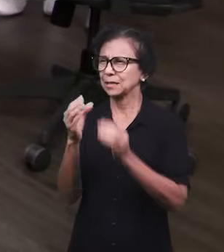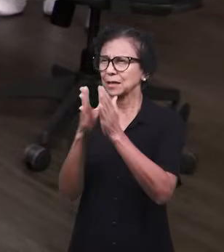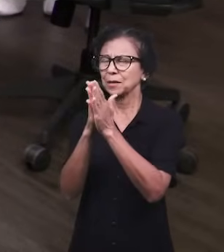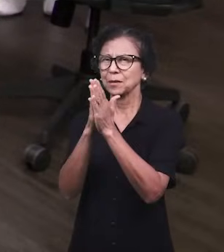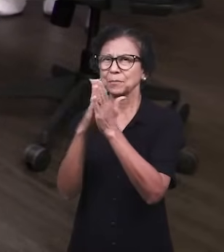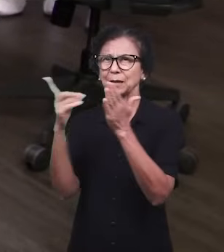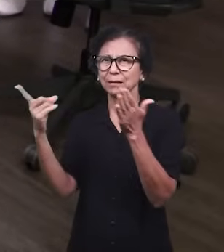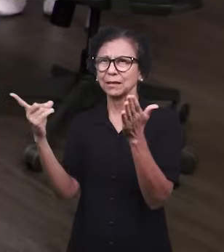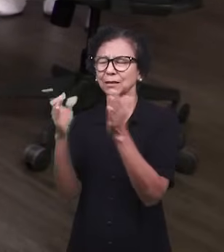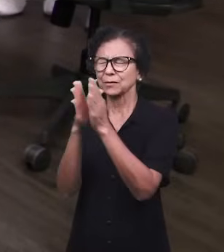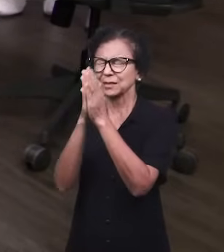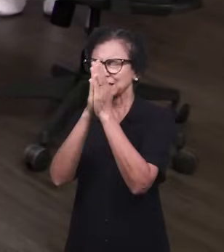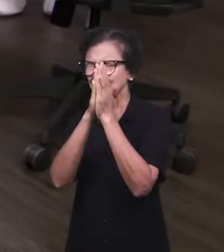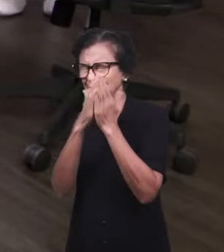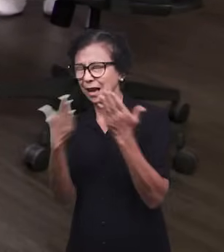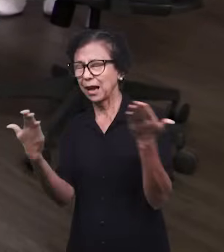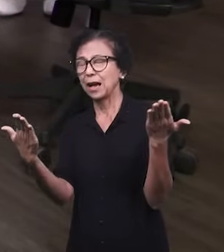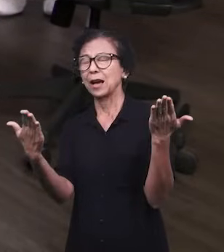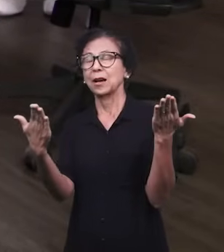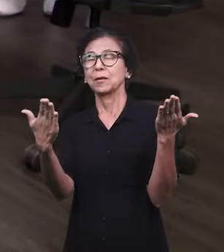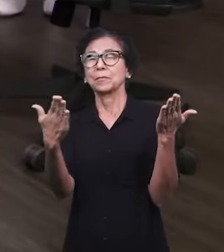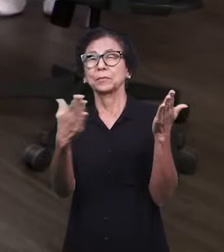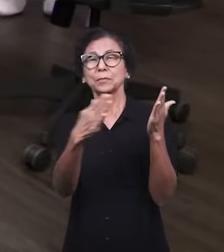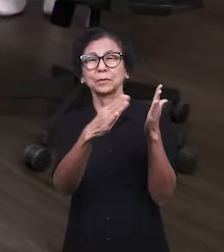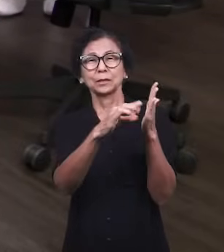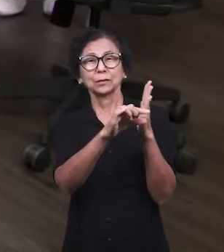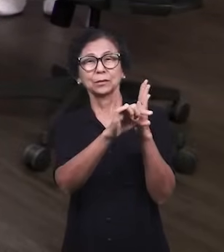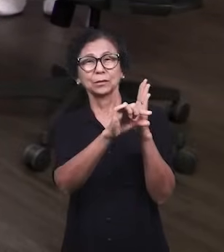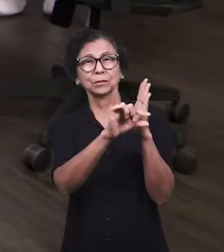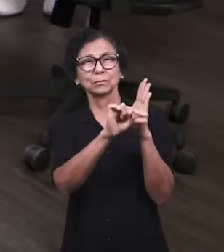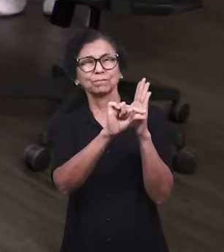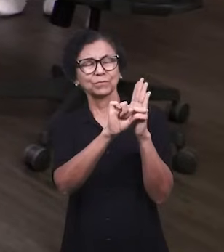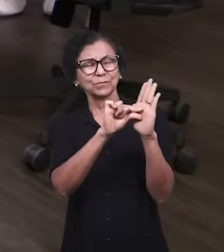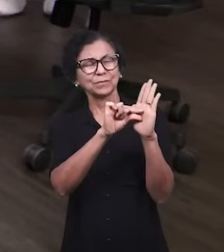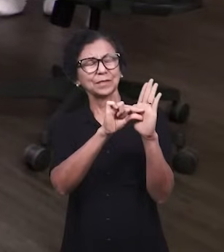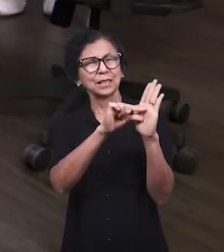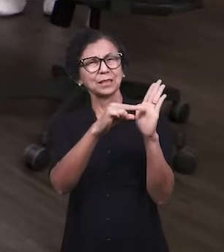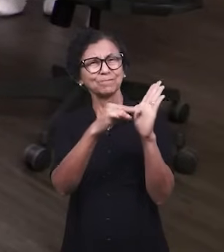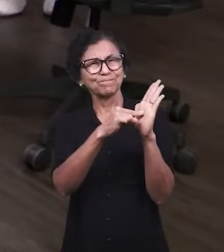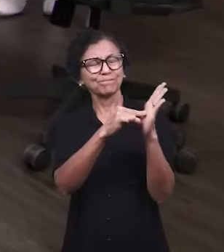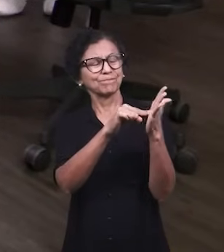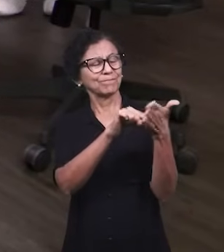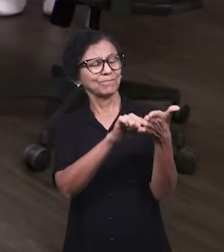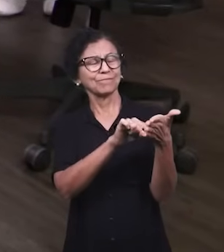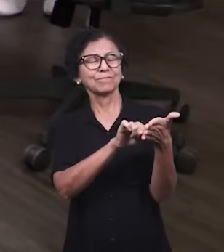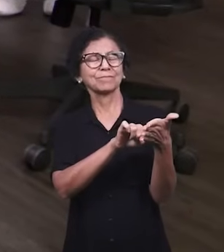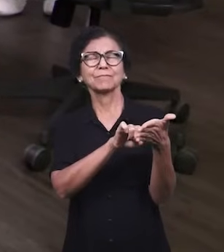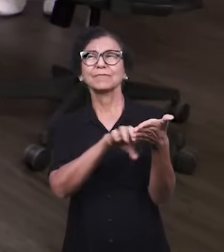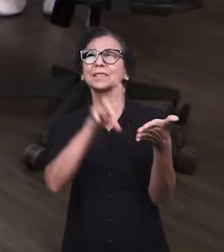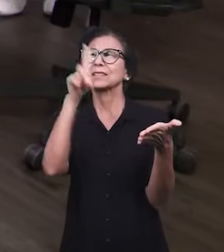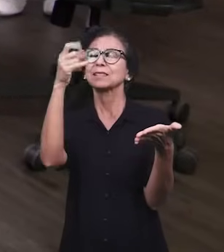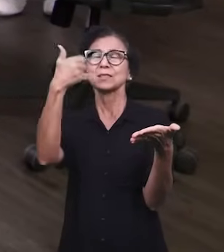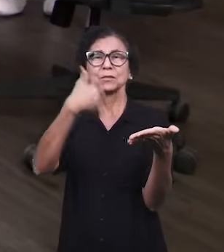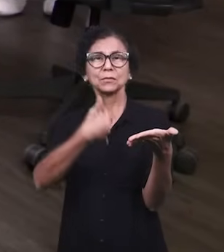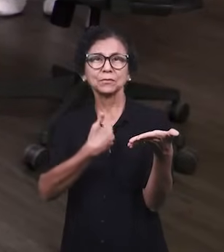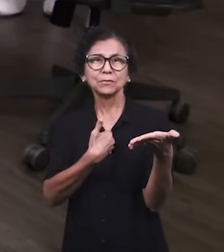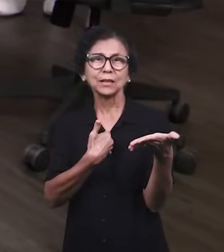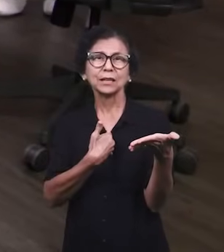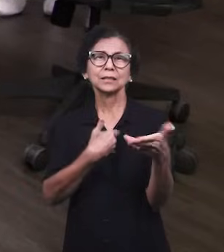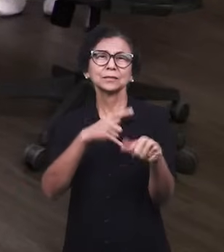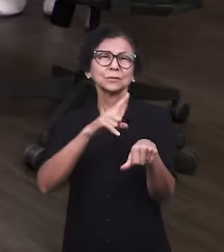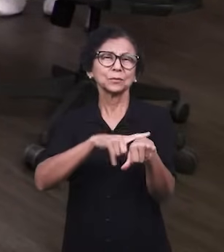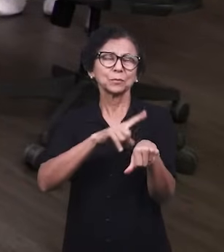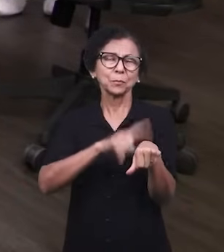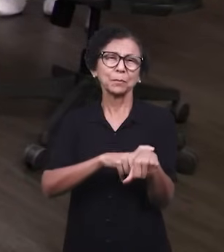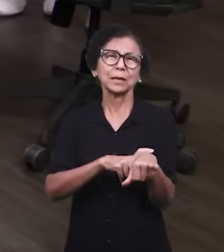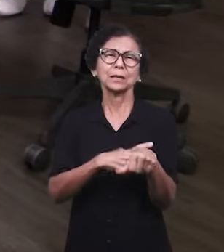momento sobre aquilo que você está vivendo e tudo. Então isso tudo são recursos da graça que nós utilizamos para, vamos